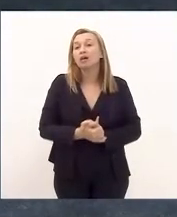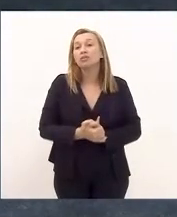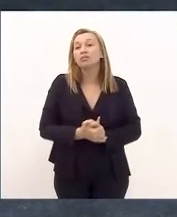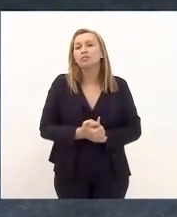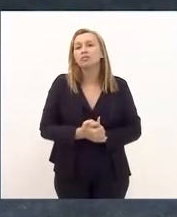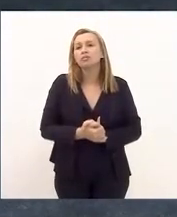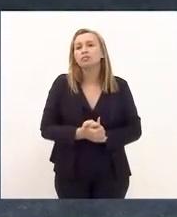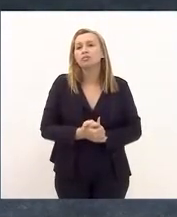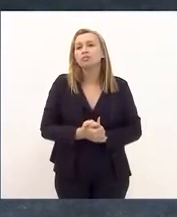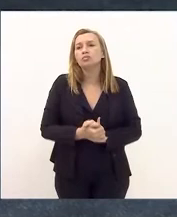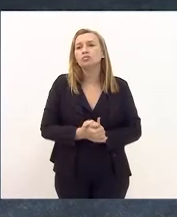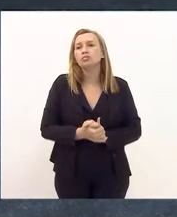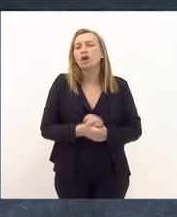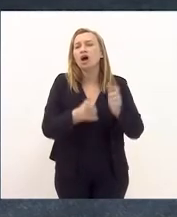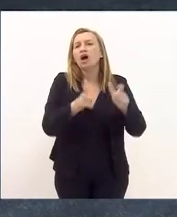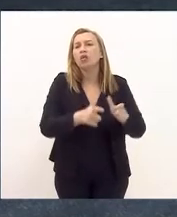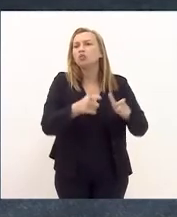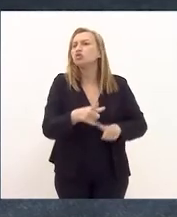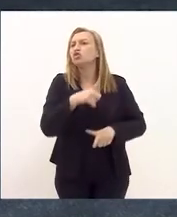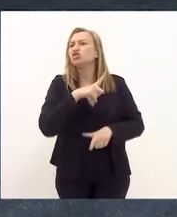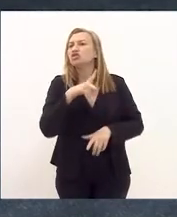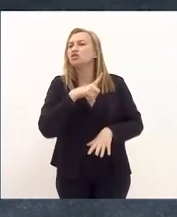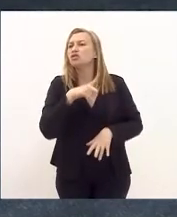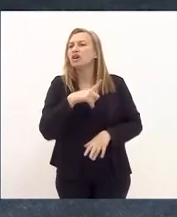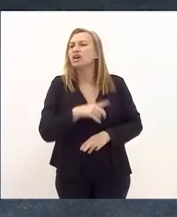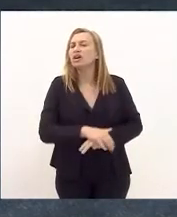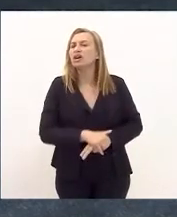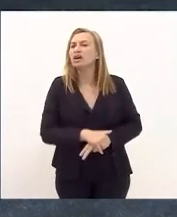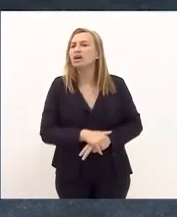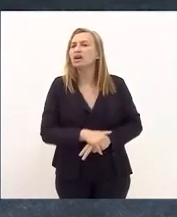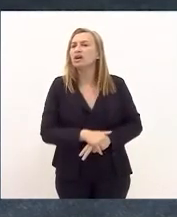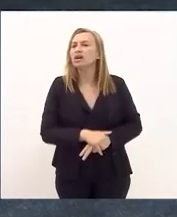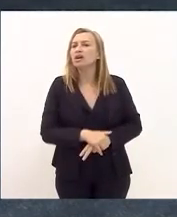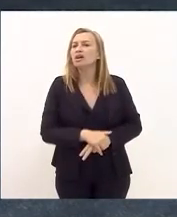que aonde tivesse esses espaços